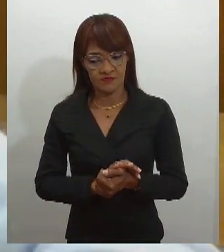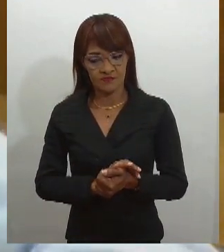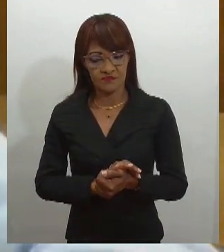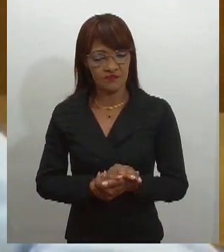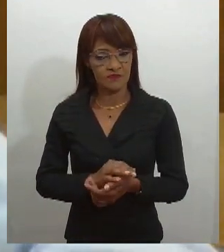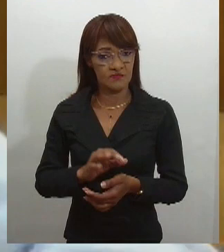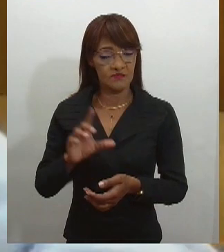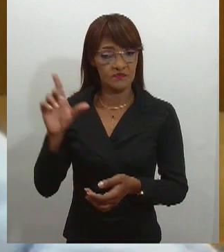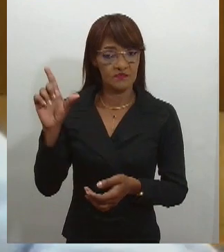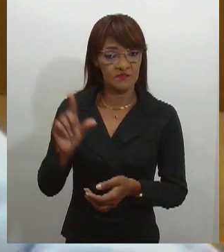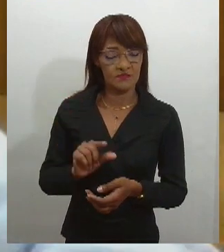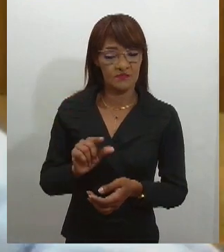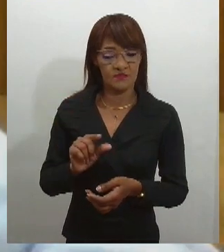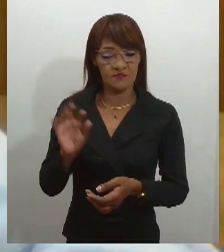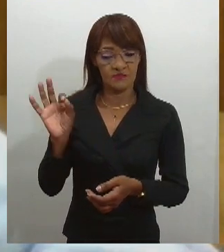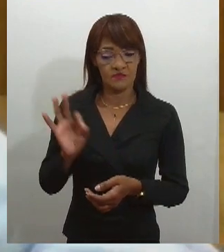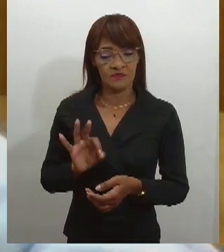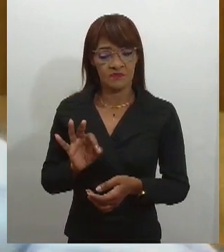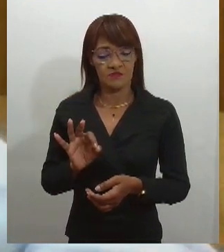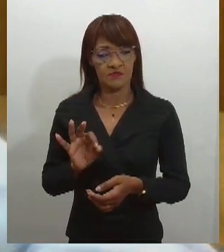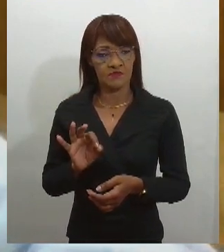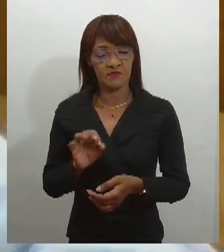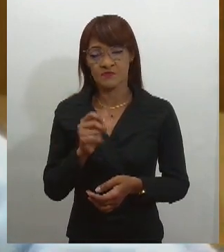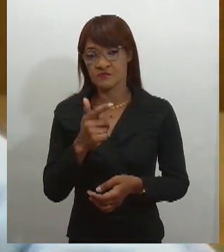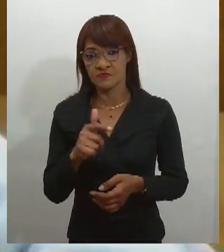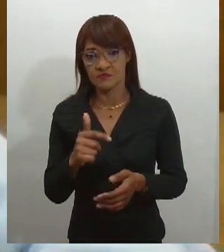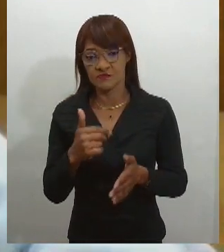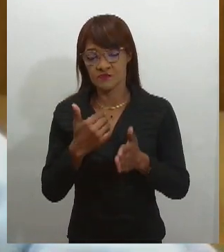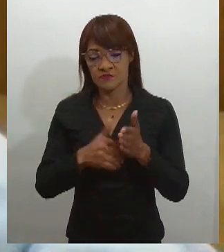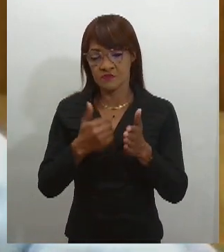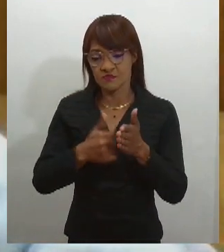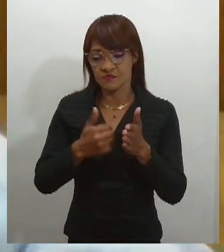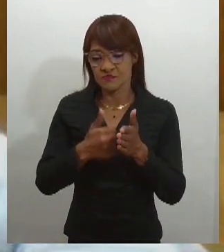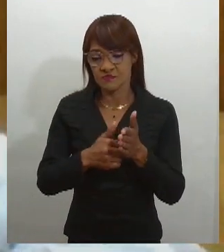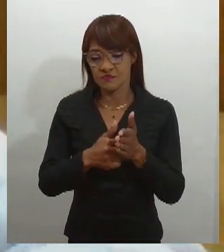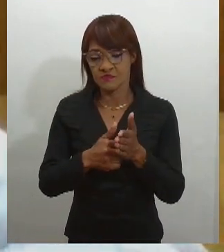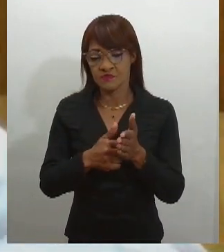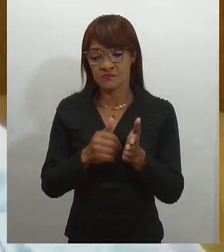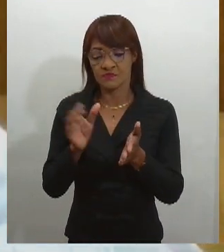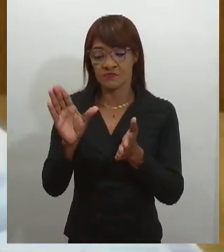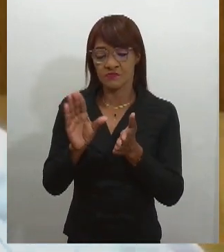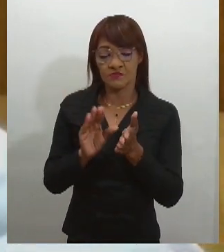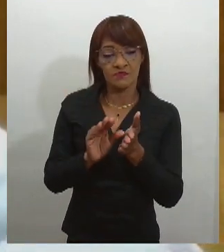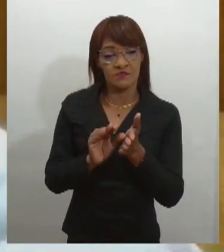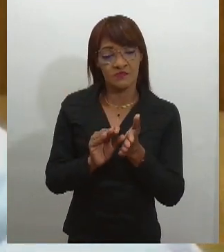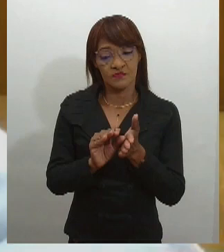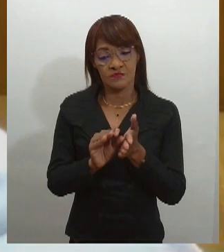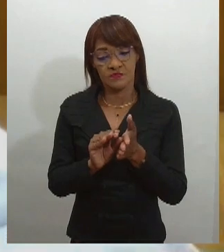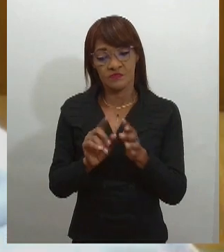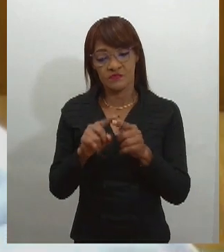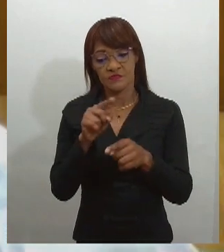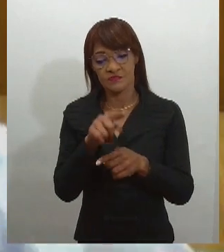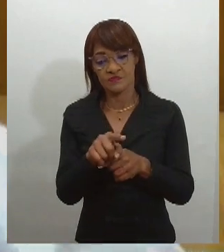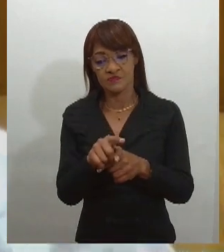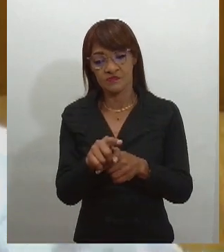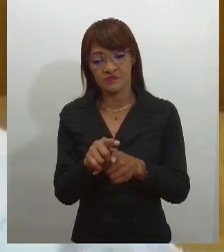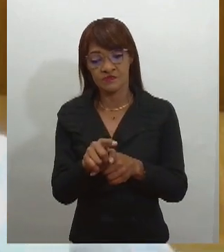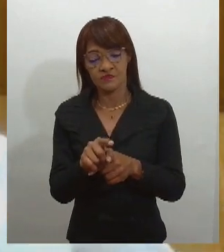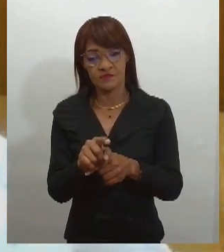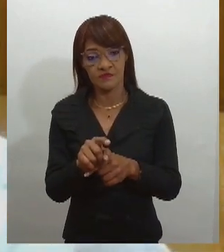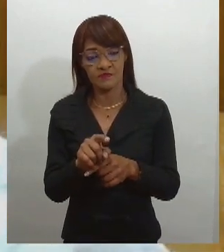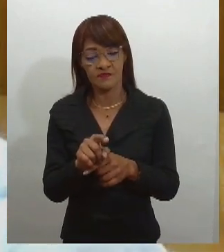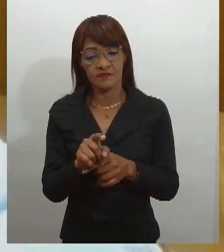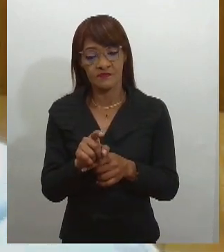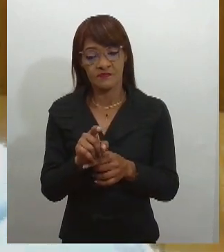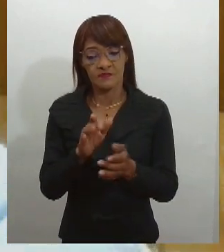um abatimento na sua dívida, um abatimento nos juros, e você pega outro valor que abata aquilo e que